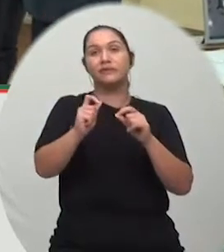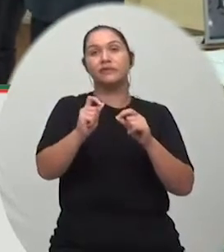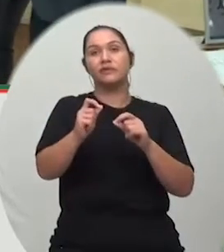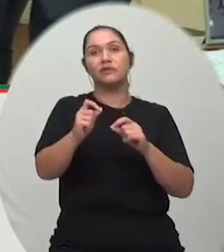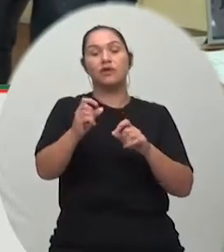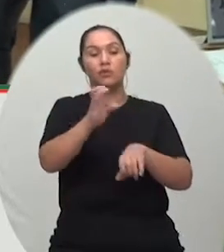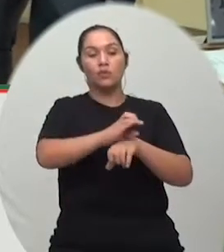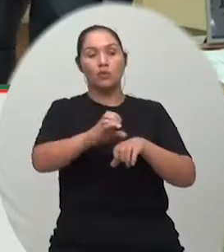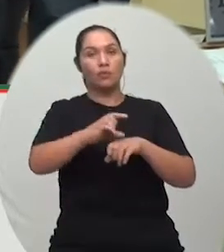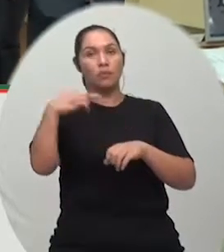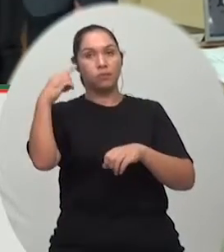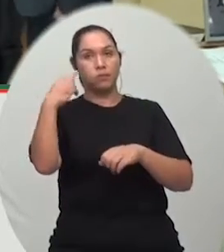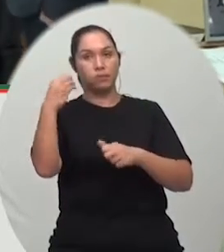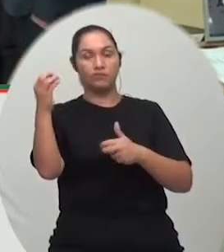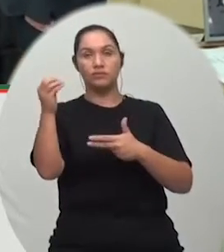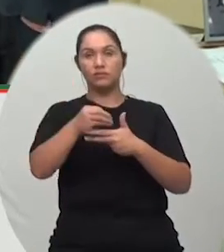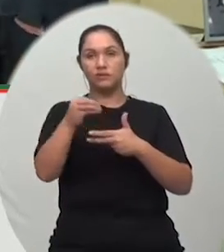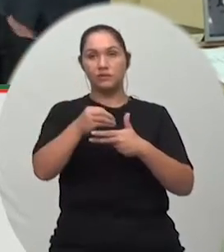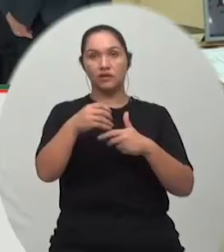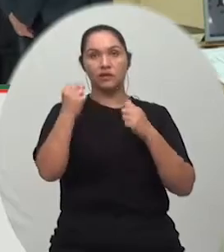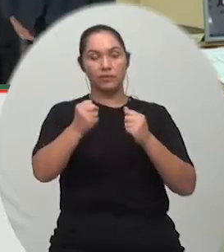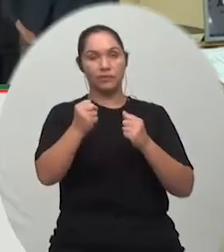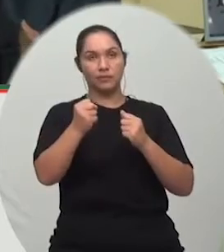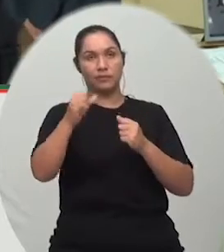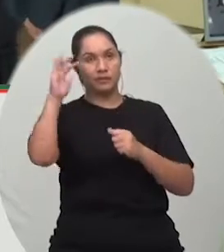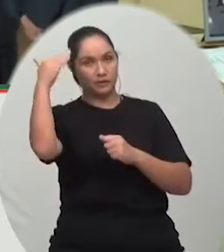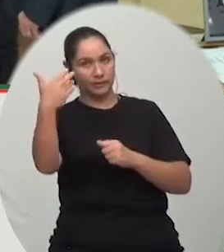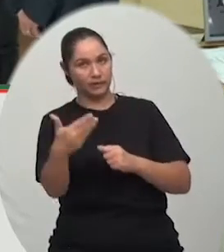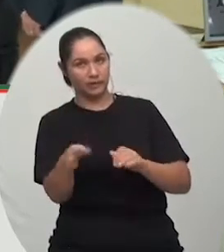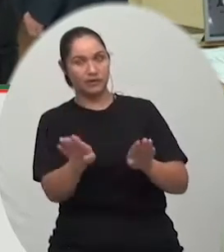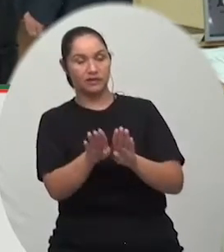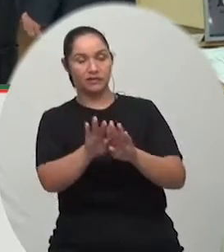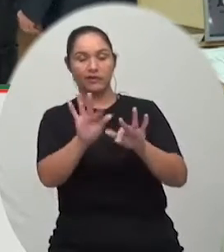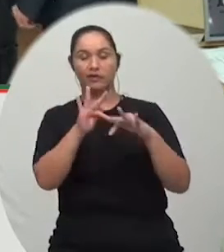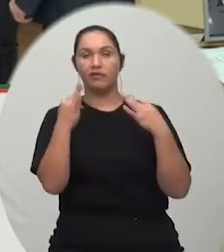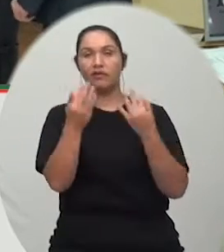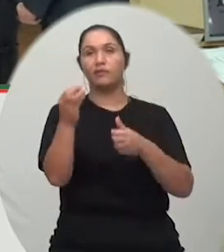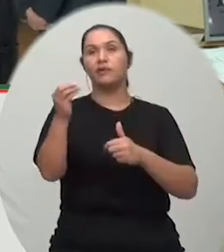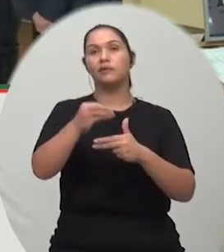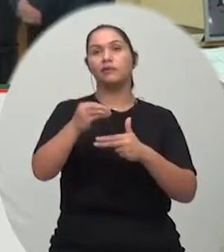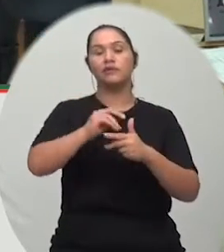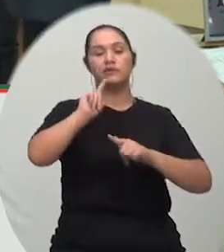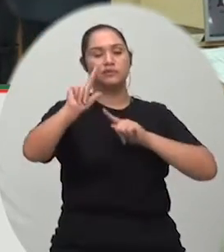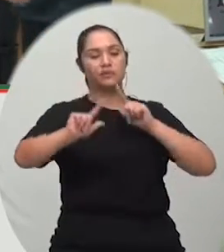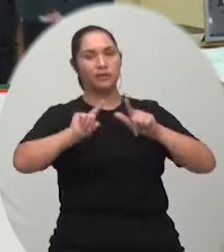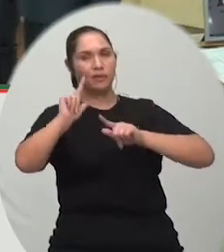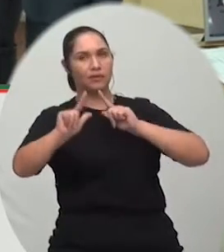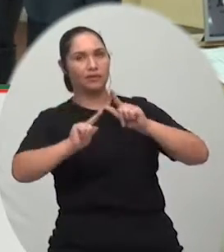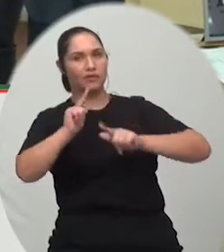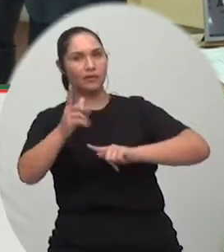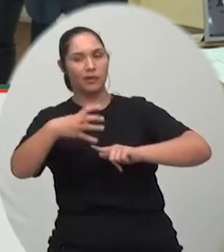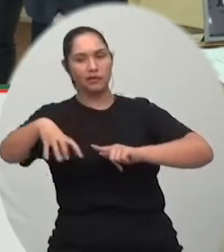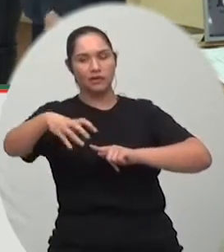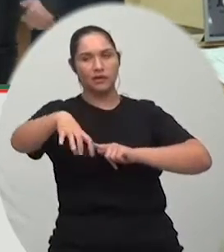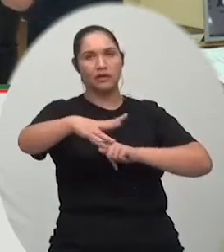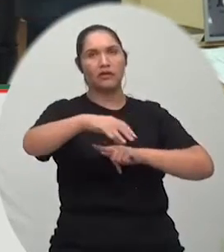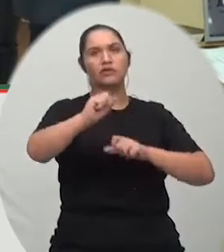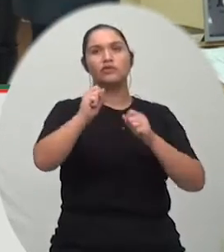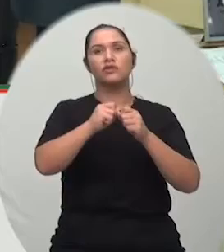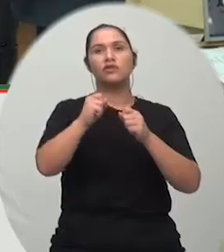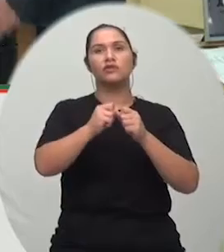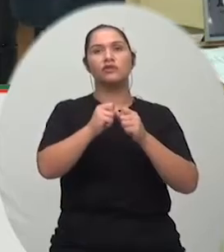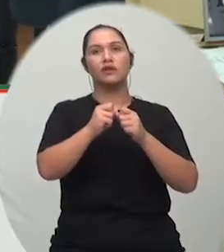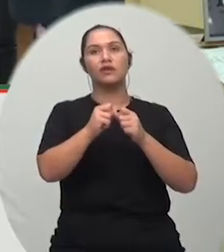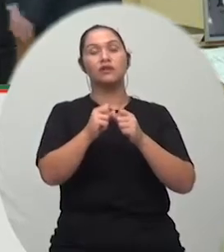Direito da Unesc e por toda essa família Unesc, né? Esse grande trabalho que vem fazendo para a nossa região, onde fomenta